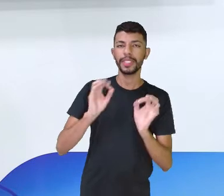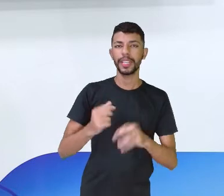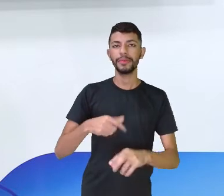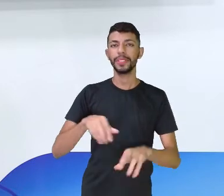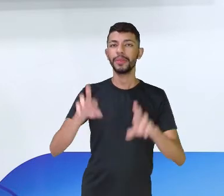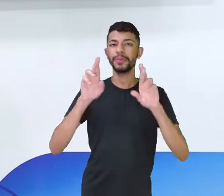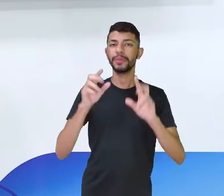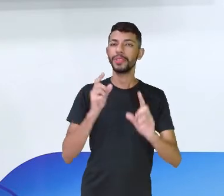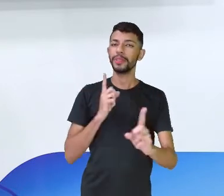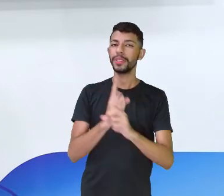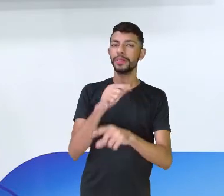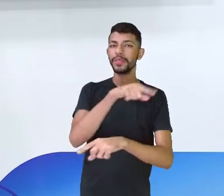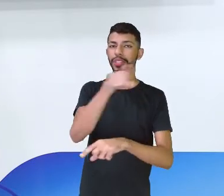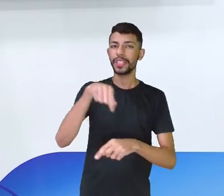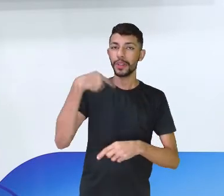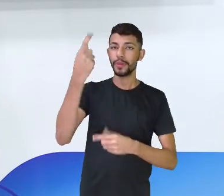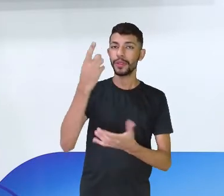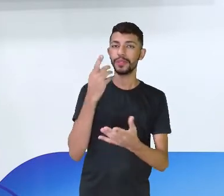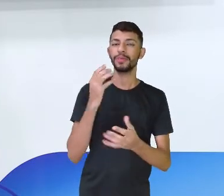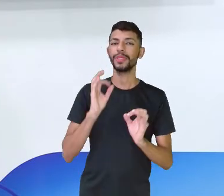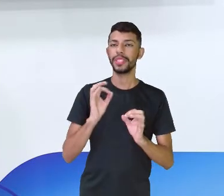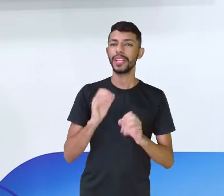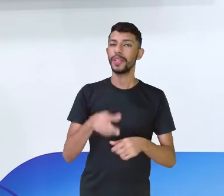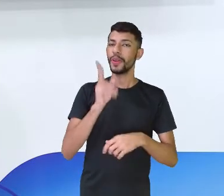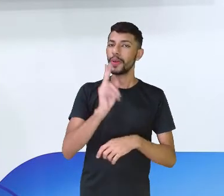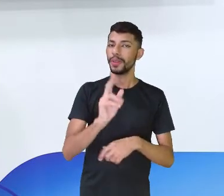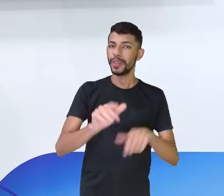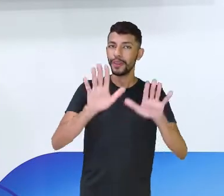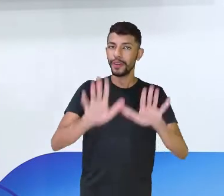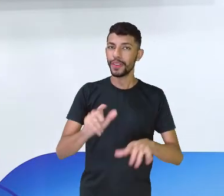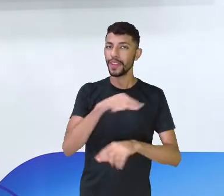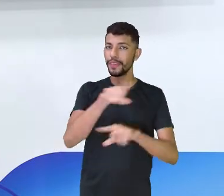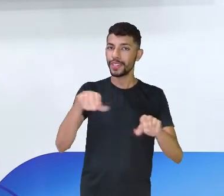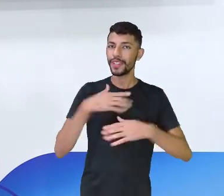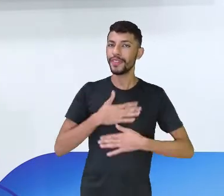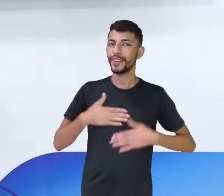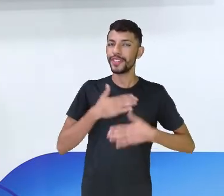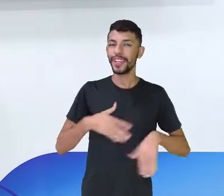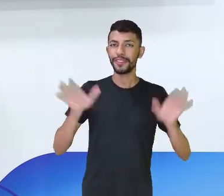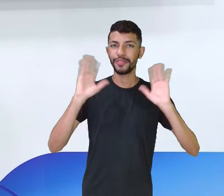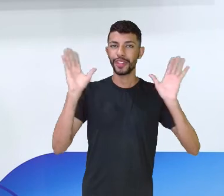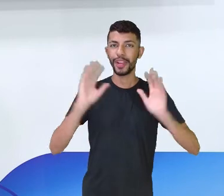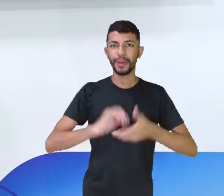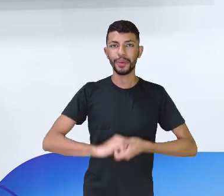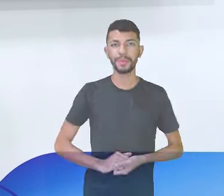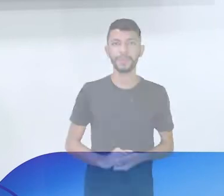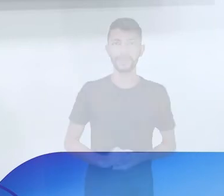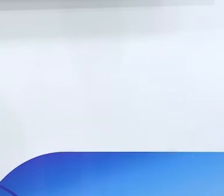nosso próximo encontro. Fiquem, continuem, que eu acho que vocês vão gostar. Tchau, tchau.